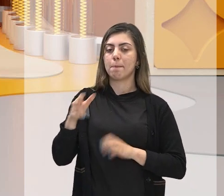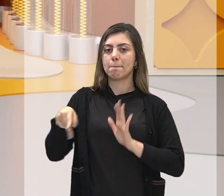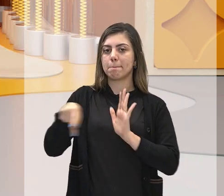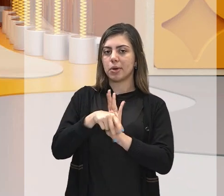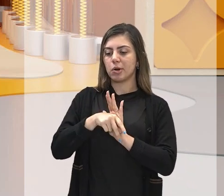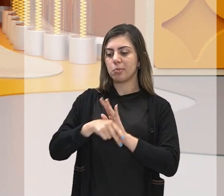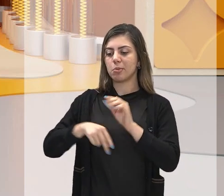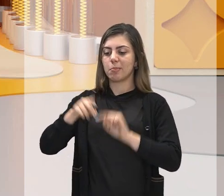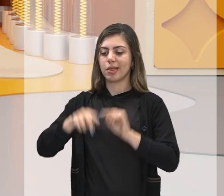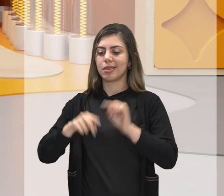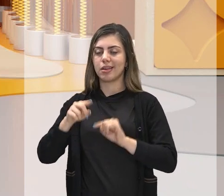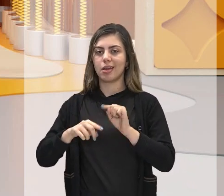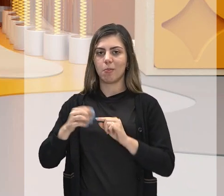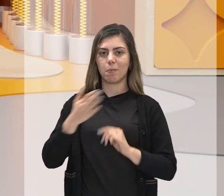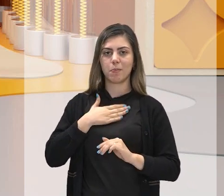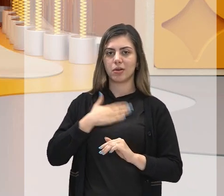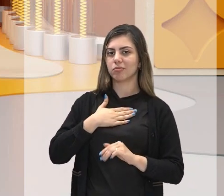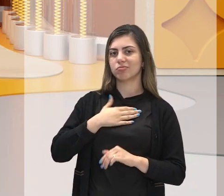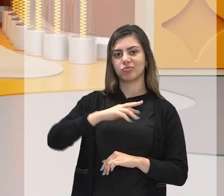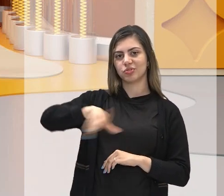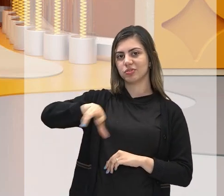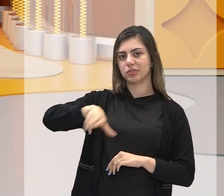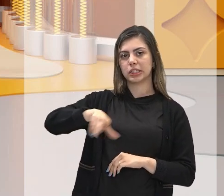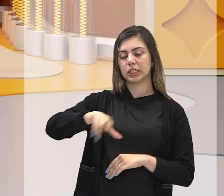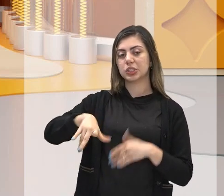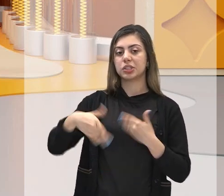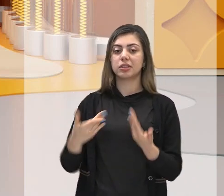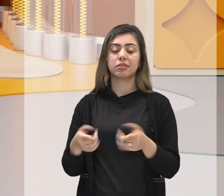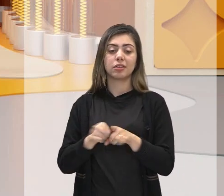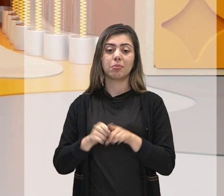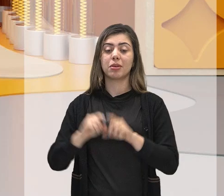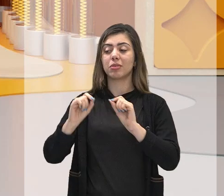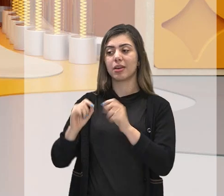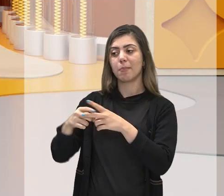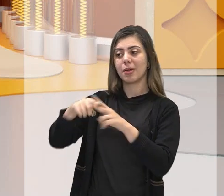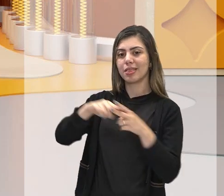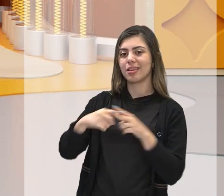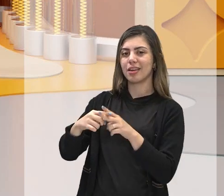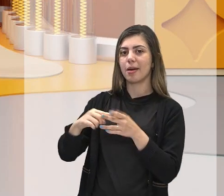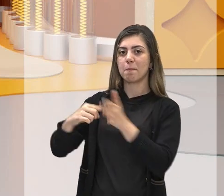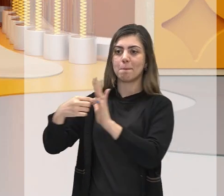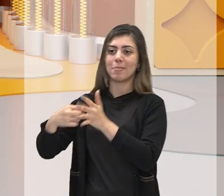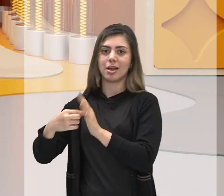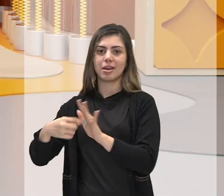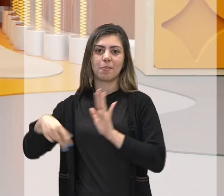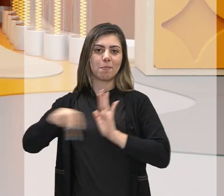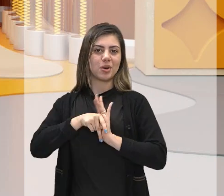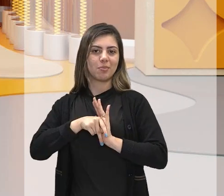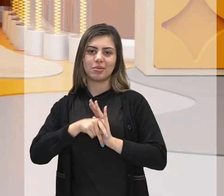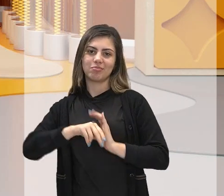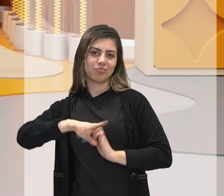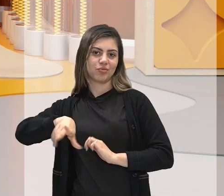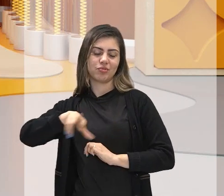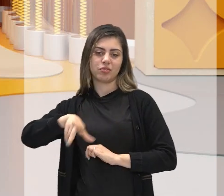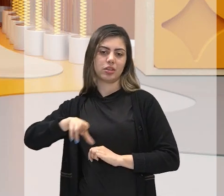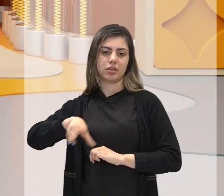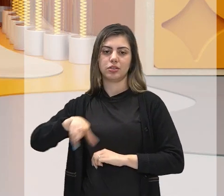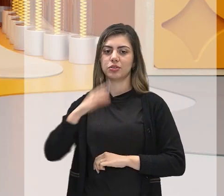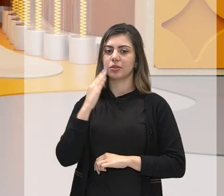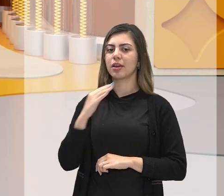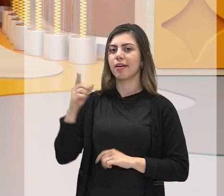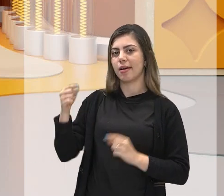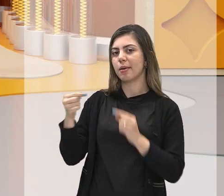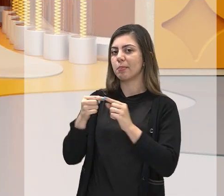materiais necessários para produzir, nem também sou dono das ferramentas que agora são essas máquinas aqui, tá? Essas